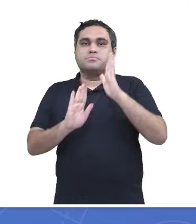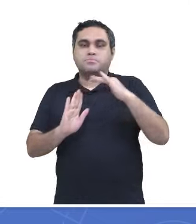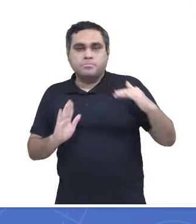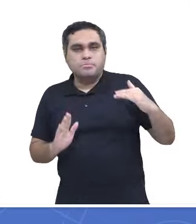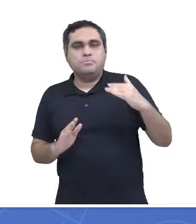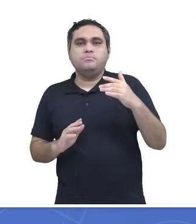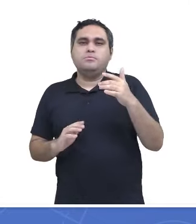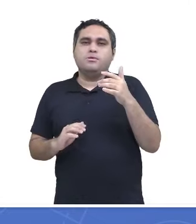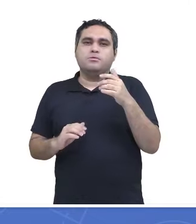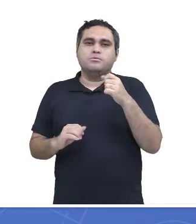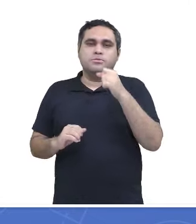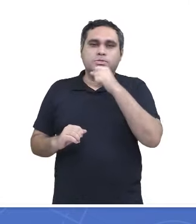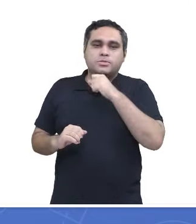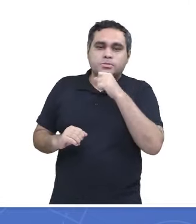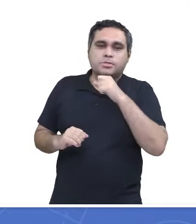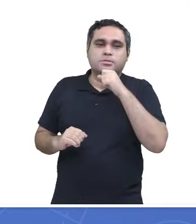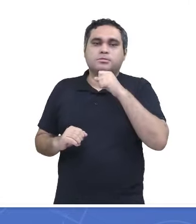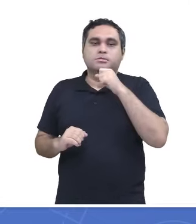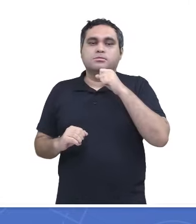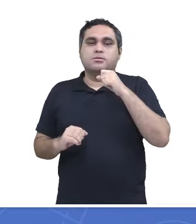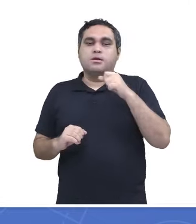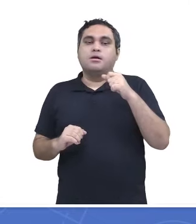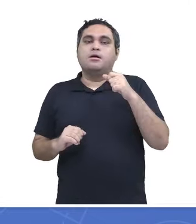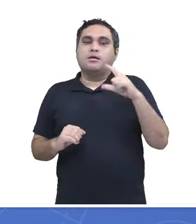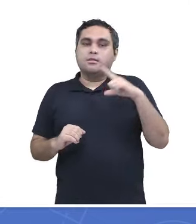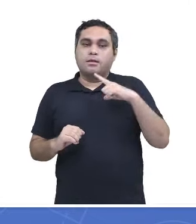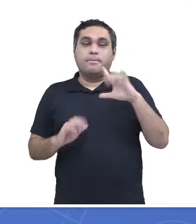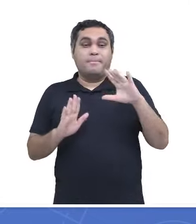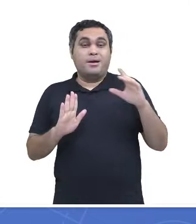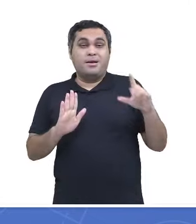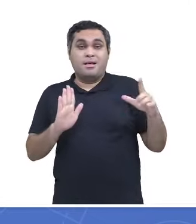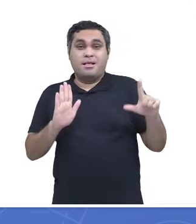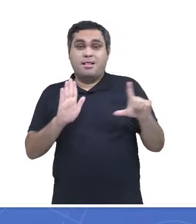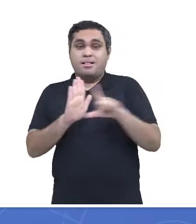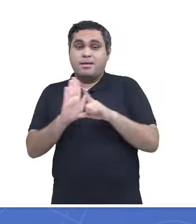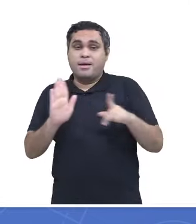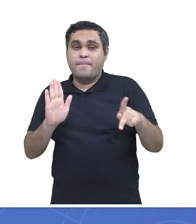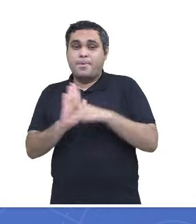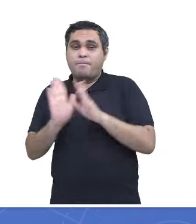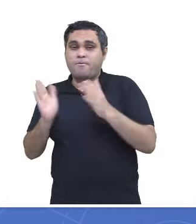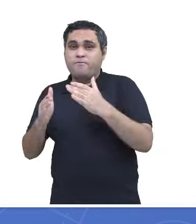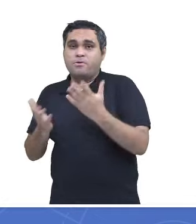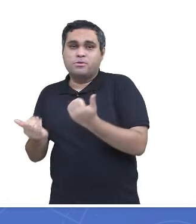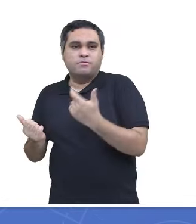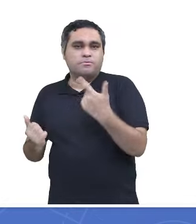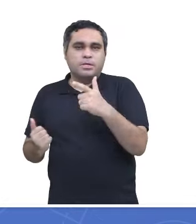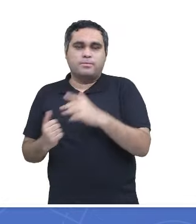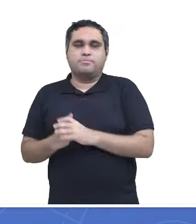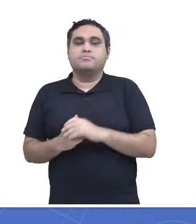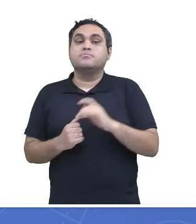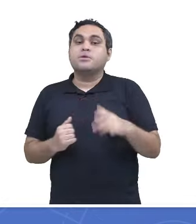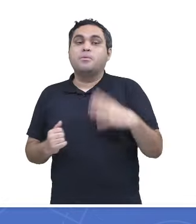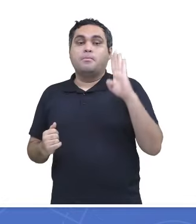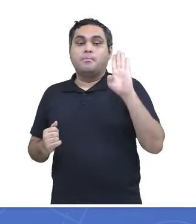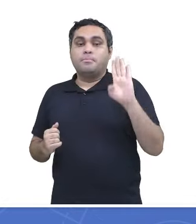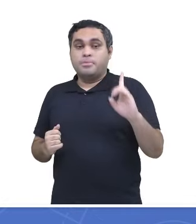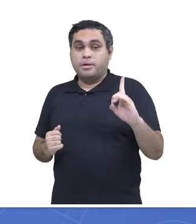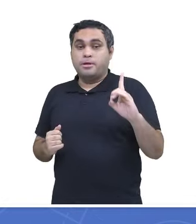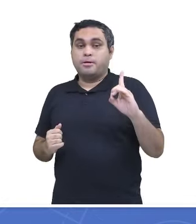idosos e não há leis de proteção ao jovem. D, não possui um